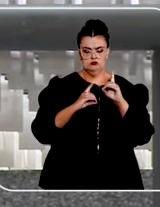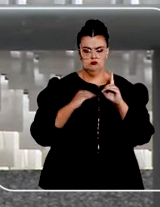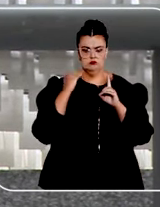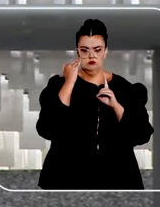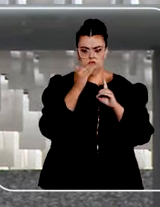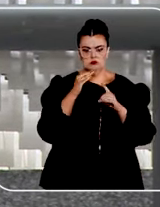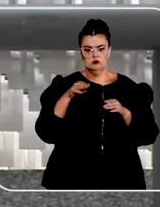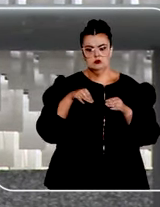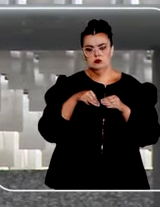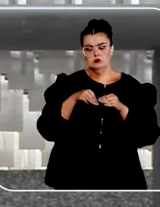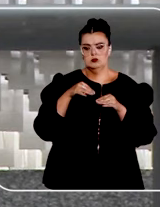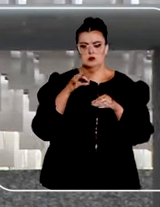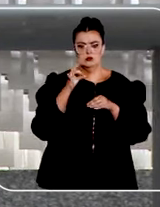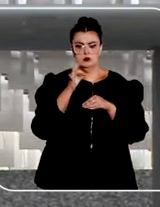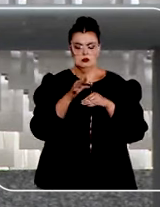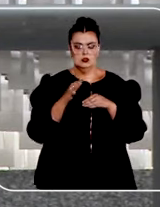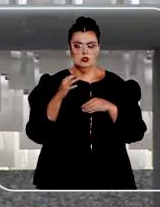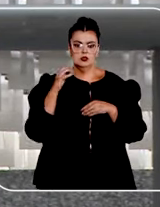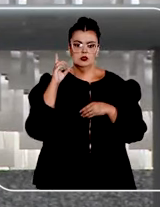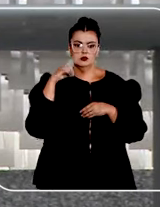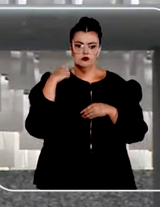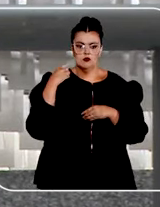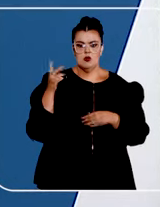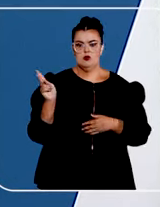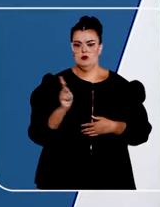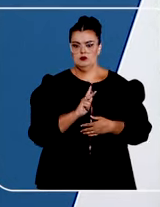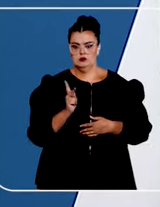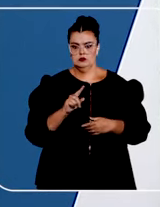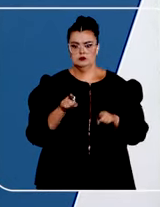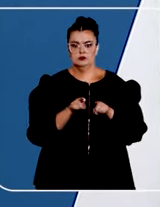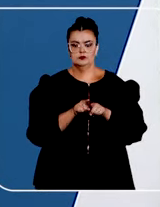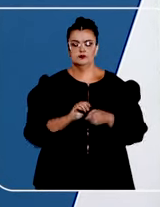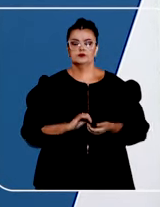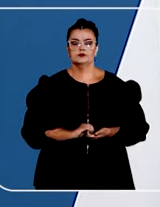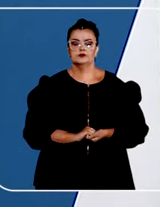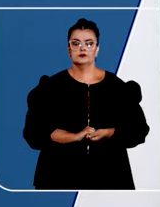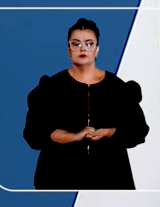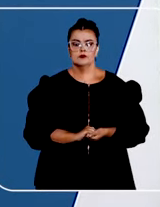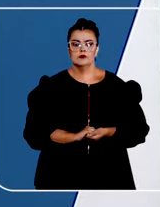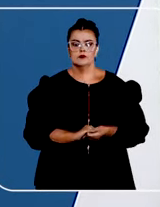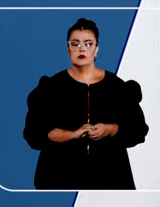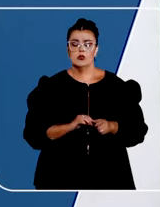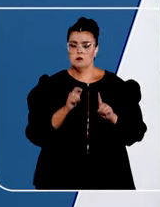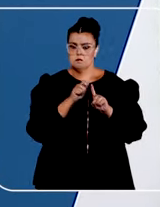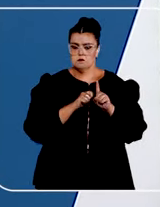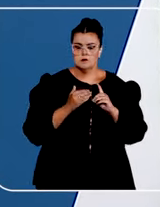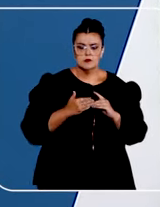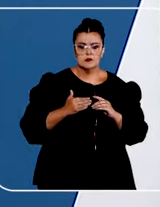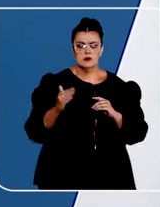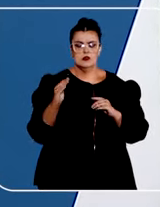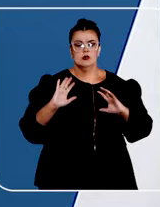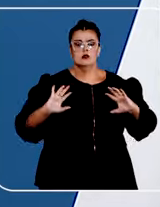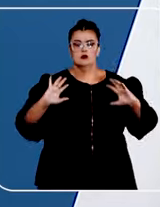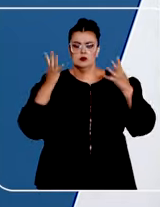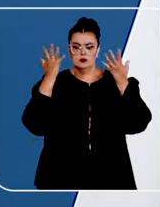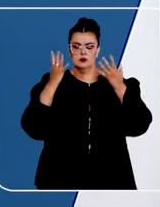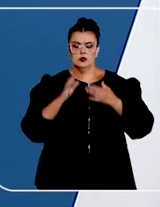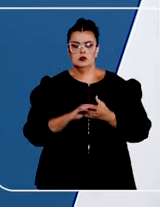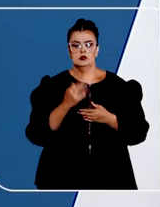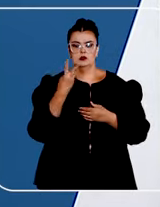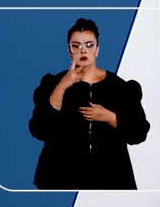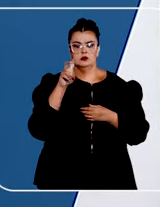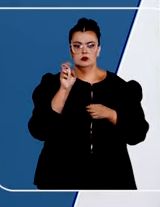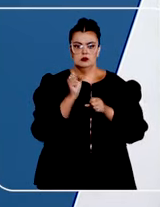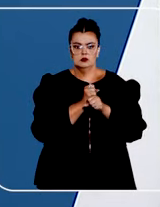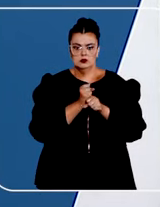Ministério Público advogad profess no mês em que o Superior Tribunal de Justiça comemora 35